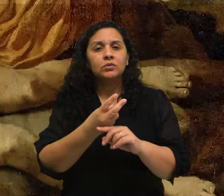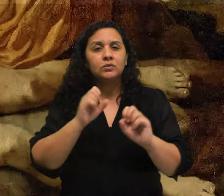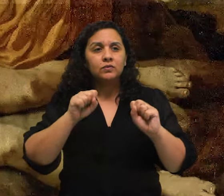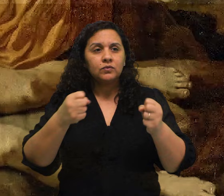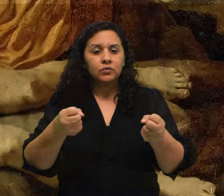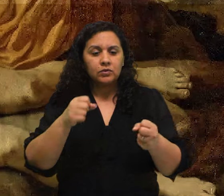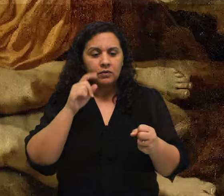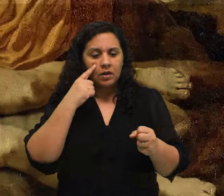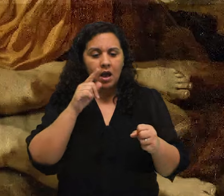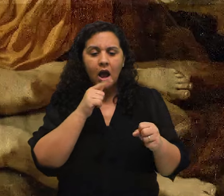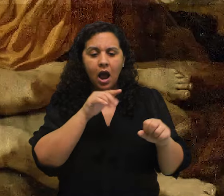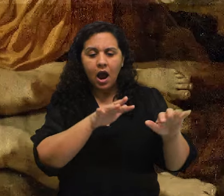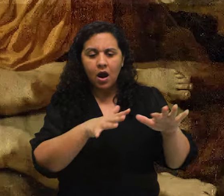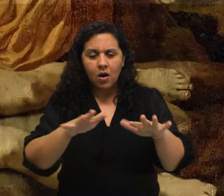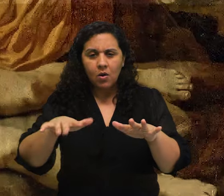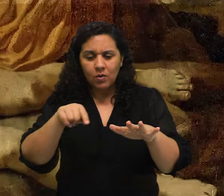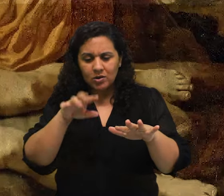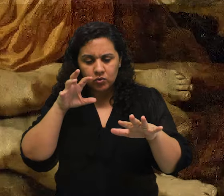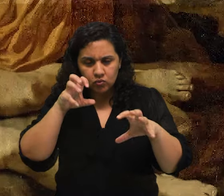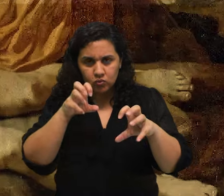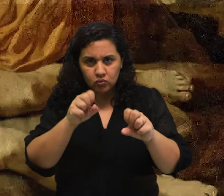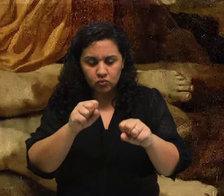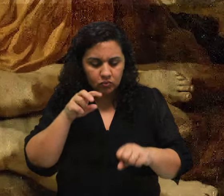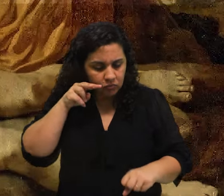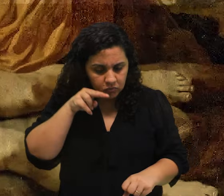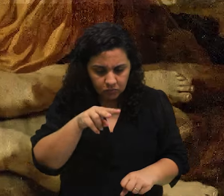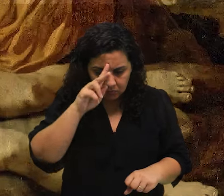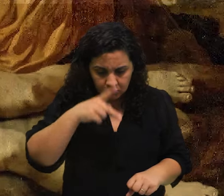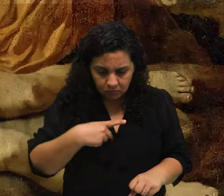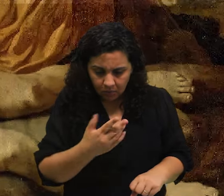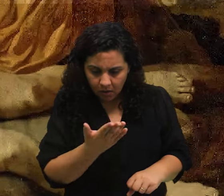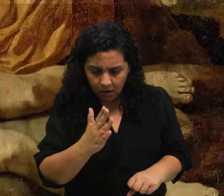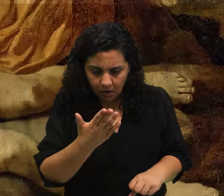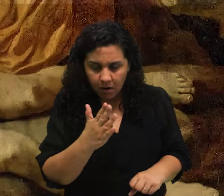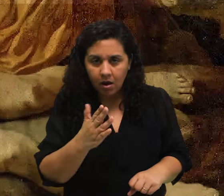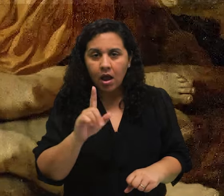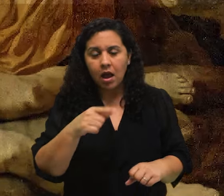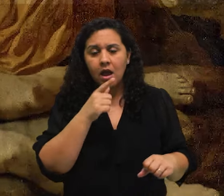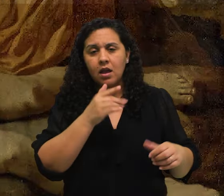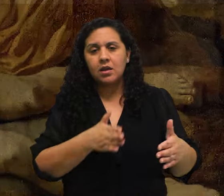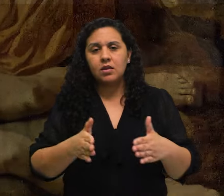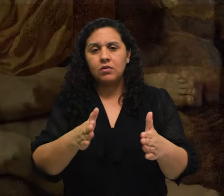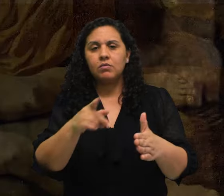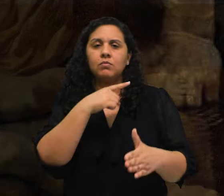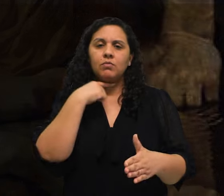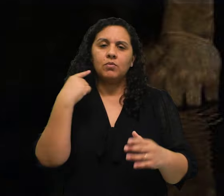ver-se nas águas escuras do rio Estige, o rio da morte.